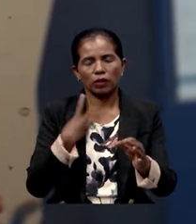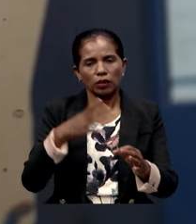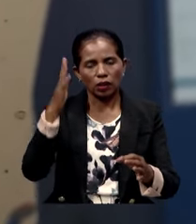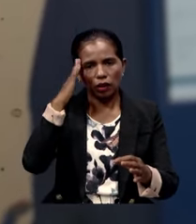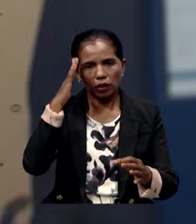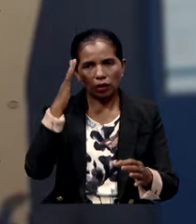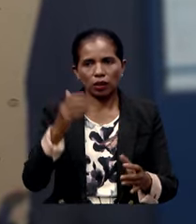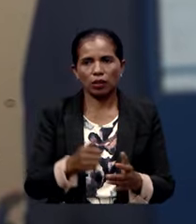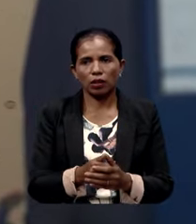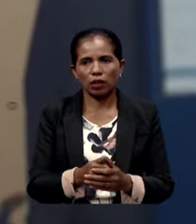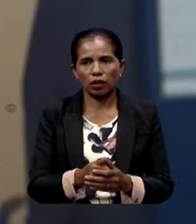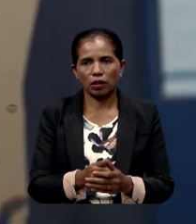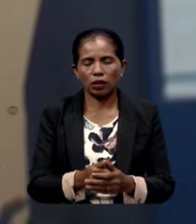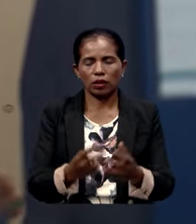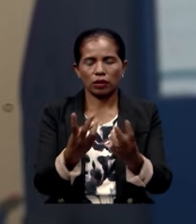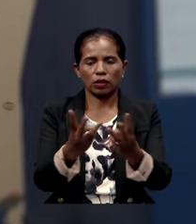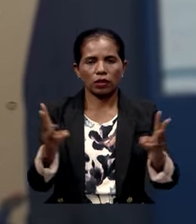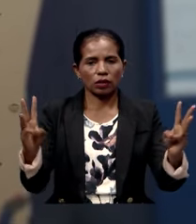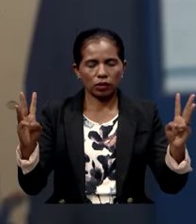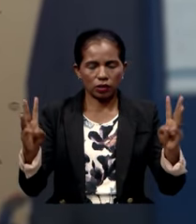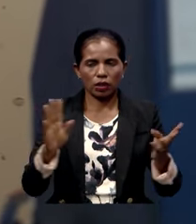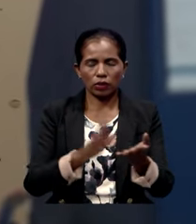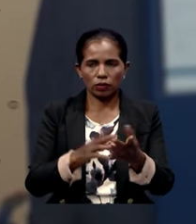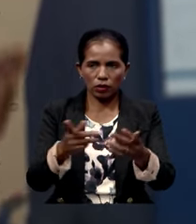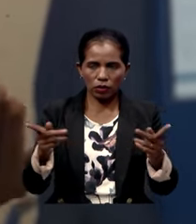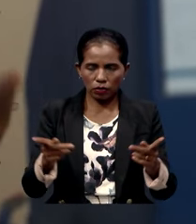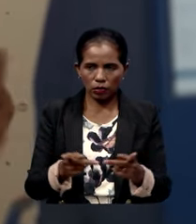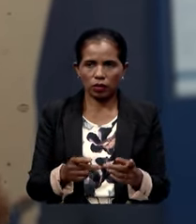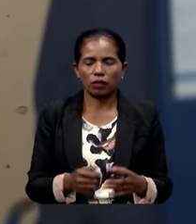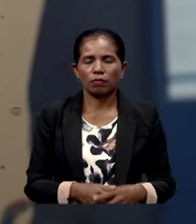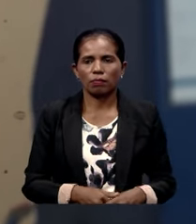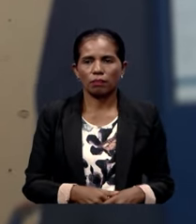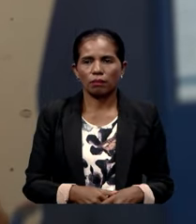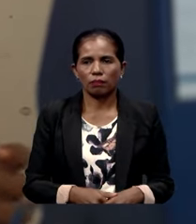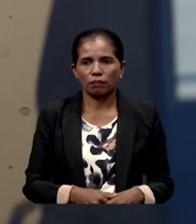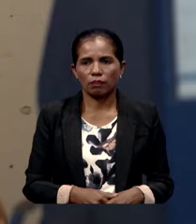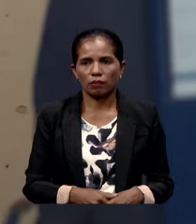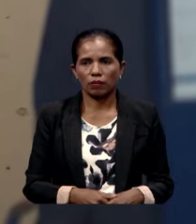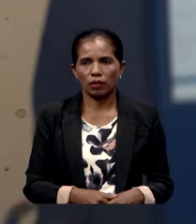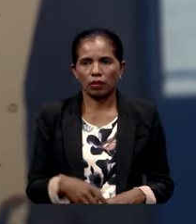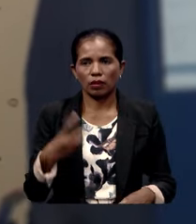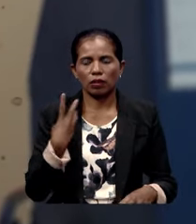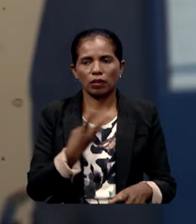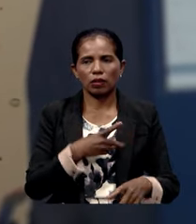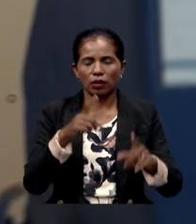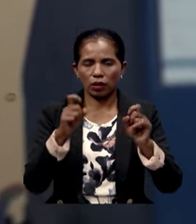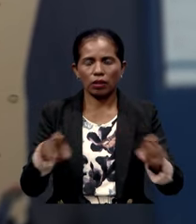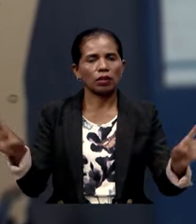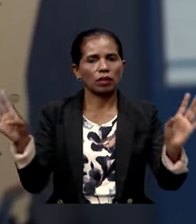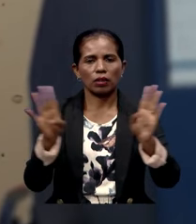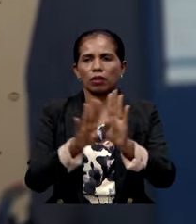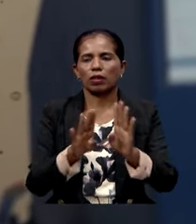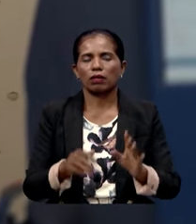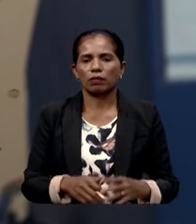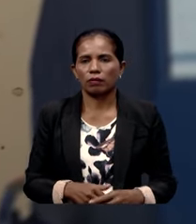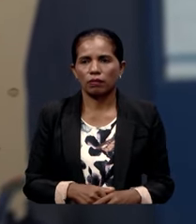be, baliza sekolah are sekolah ini ane makne ne jelas ita tengke. Iya